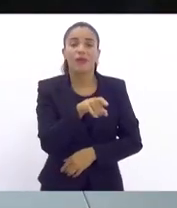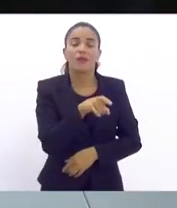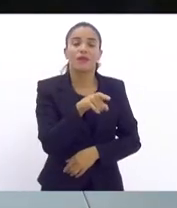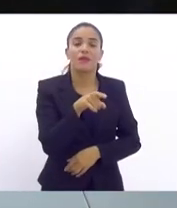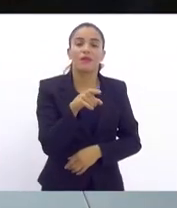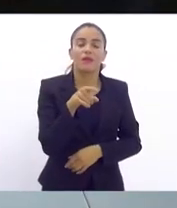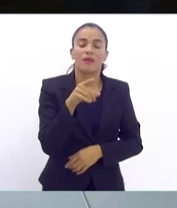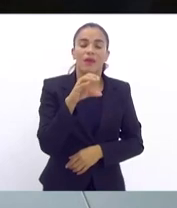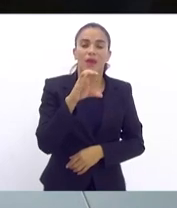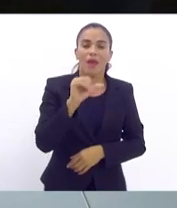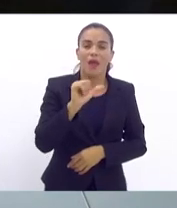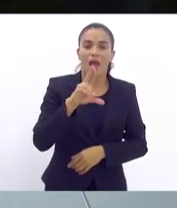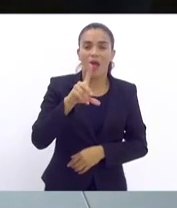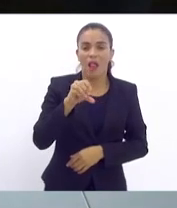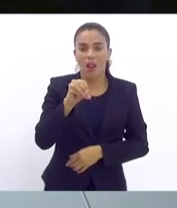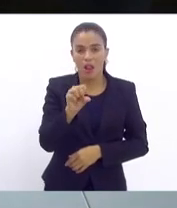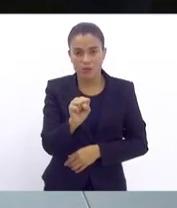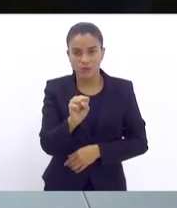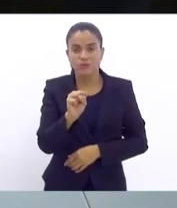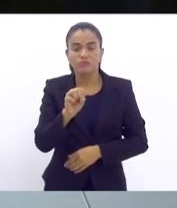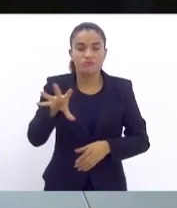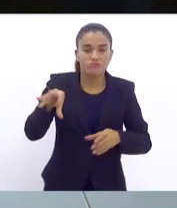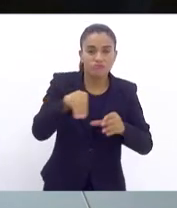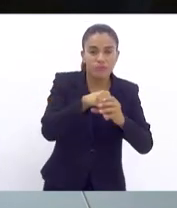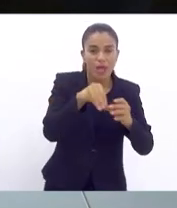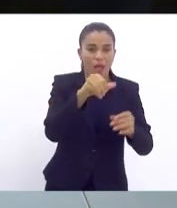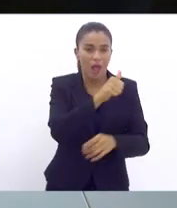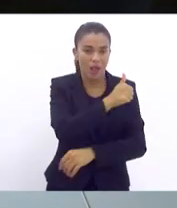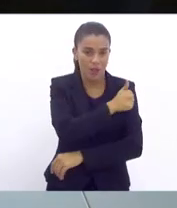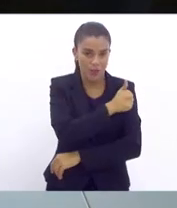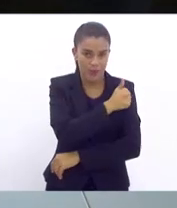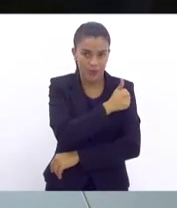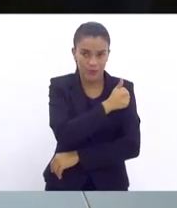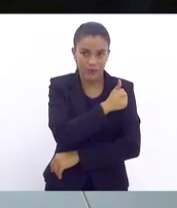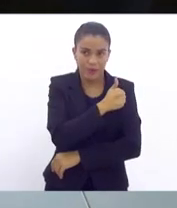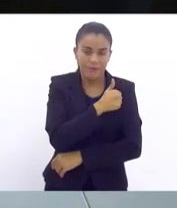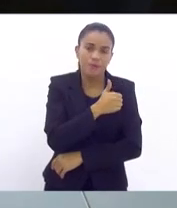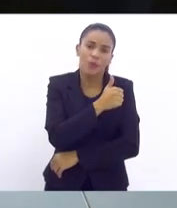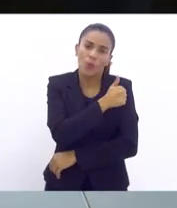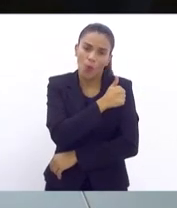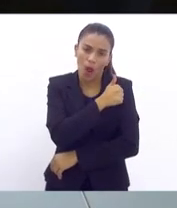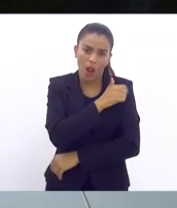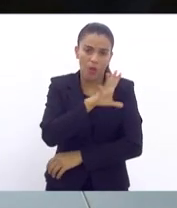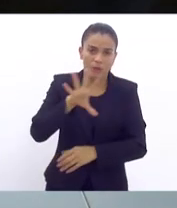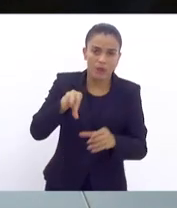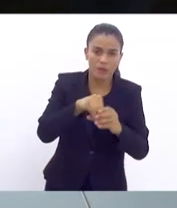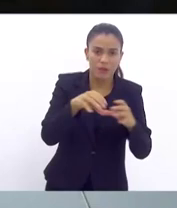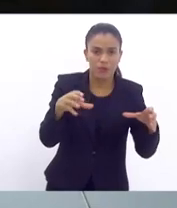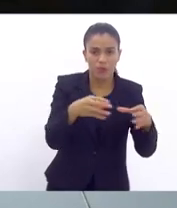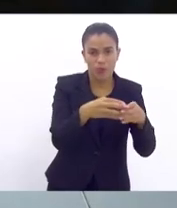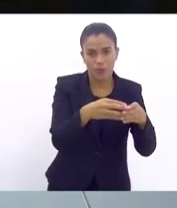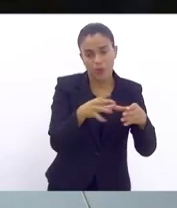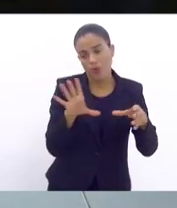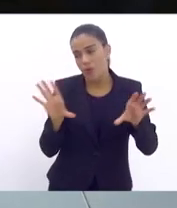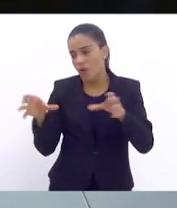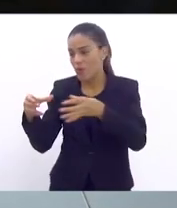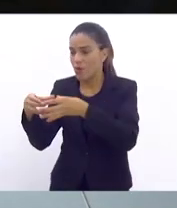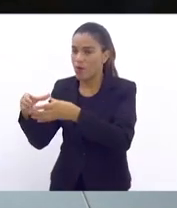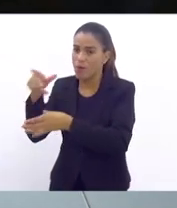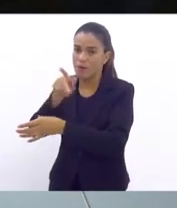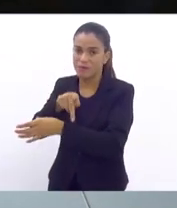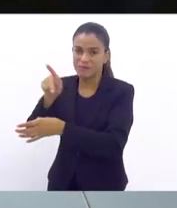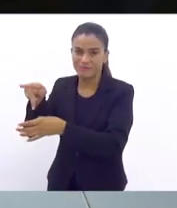alteração para incluir os alunos né os alunos estão no corpo discentes os professores estão no corpo